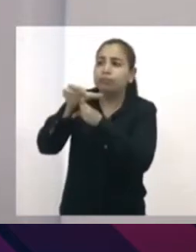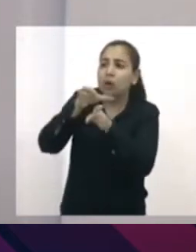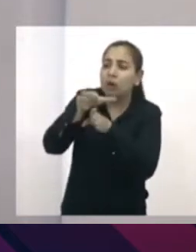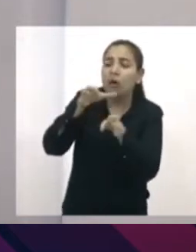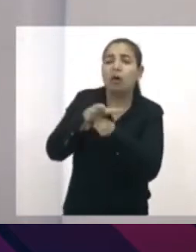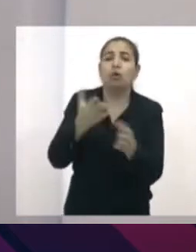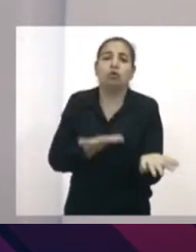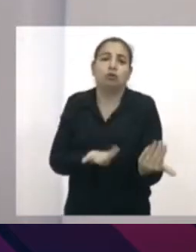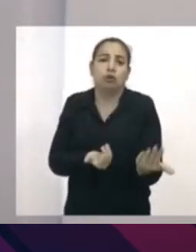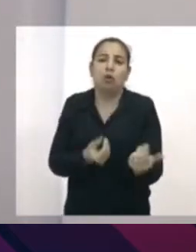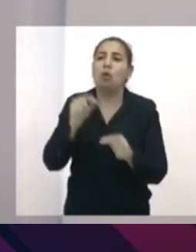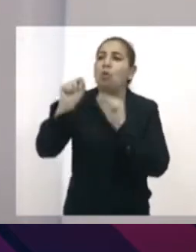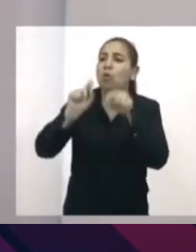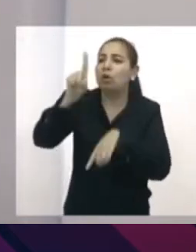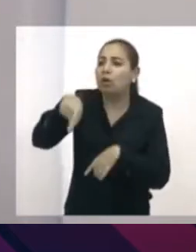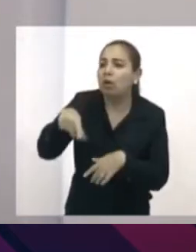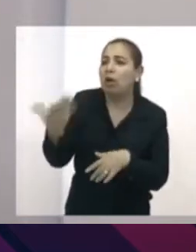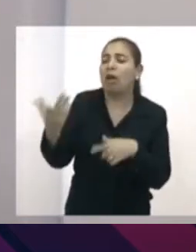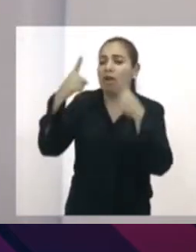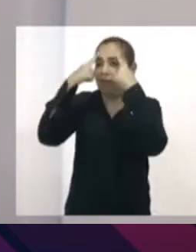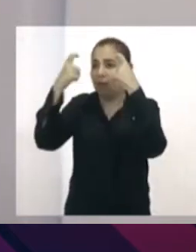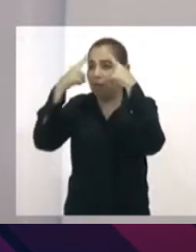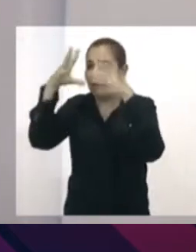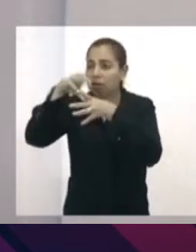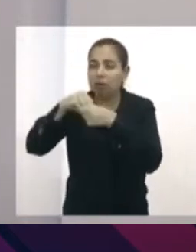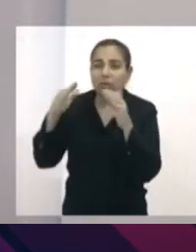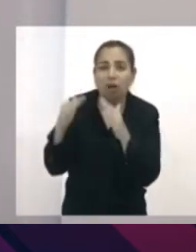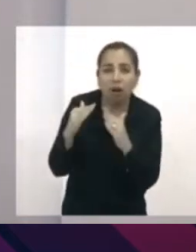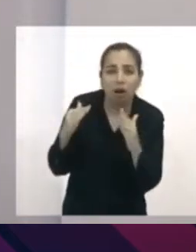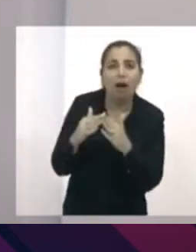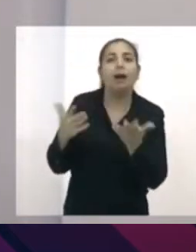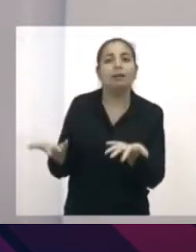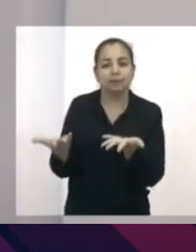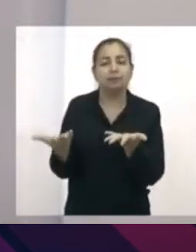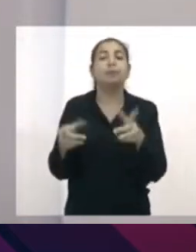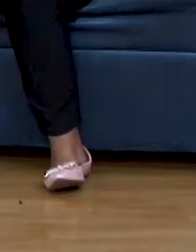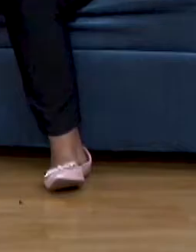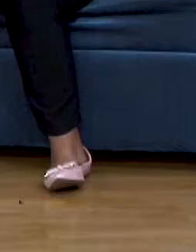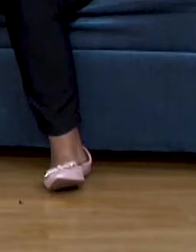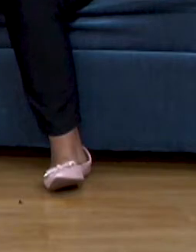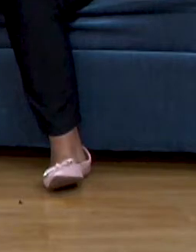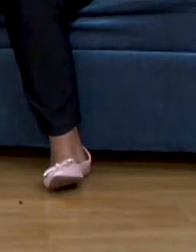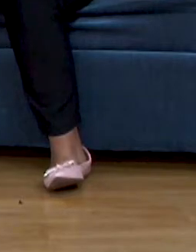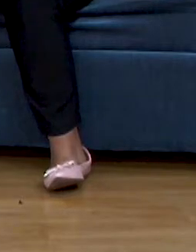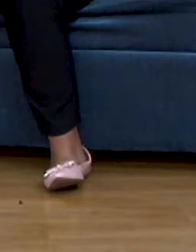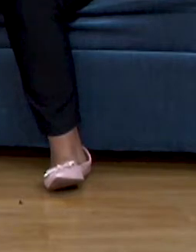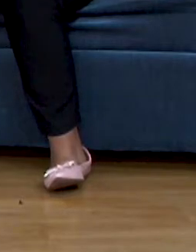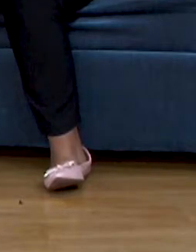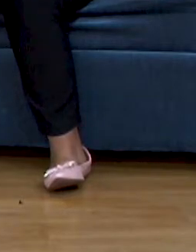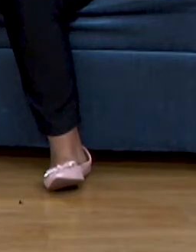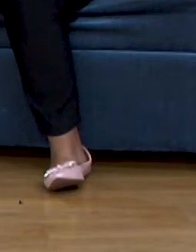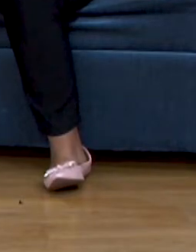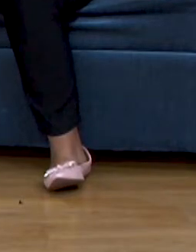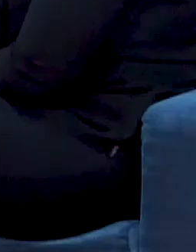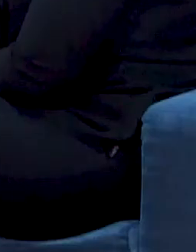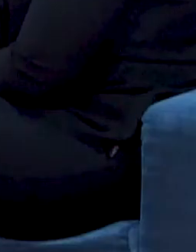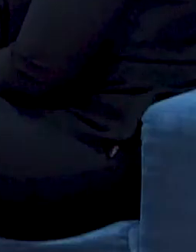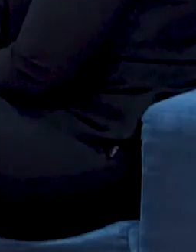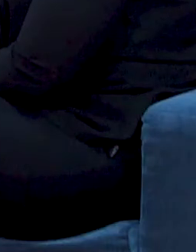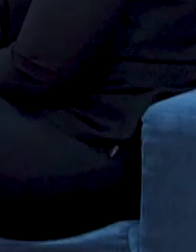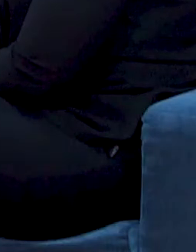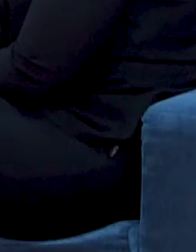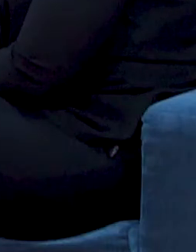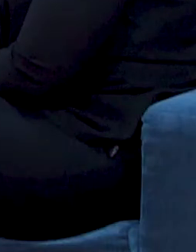Fortaleza É um avanço É um ganho Ganho histórico Pois é Quando eu iniciei o programa Eu pensei